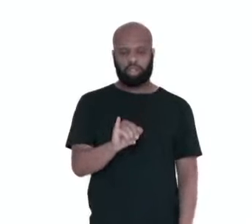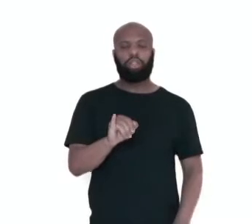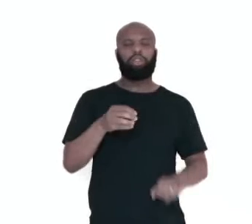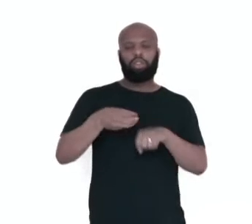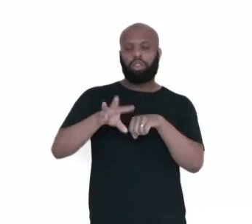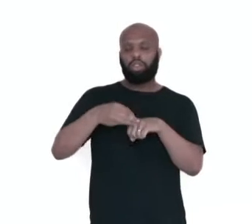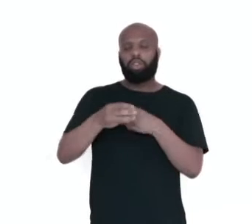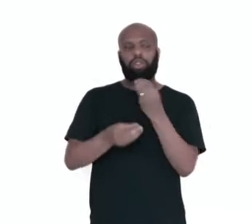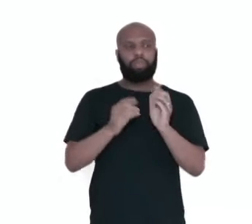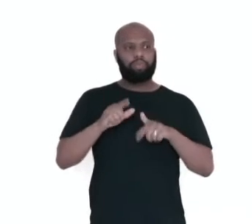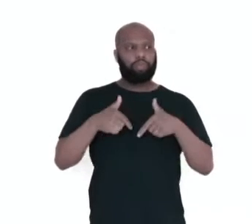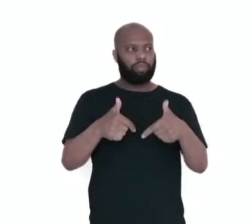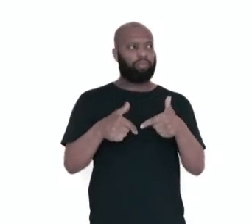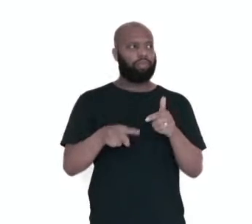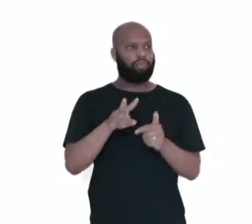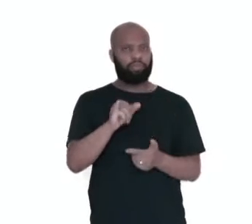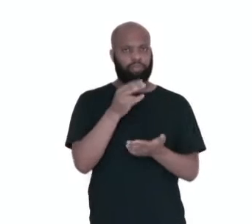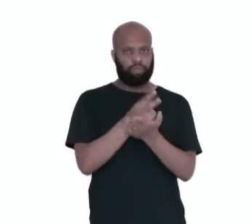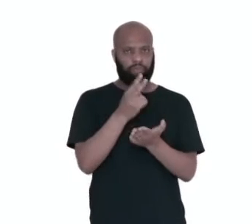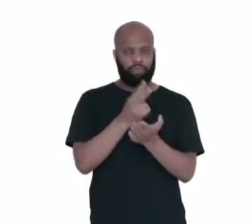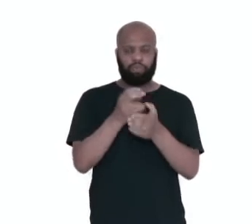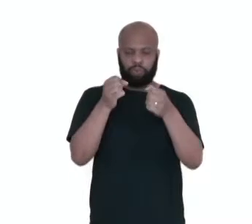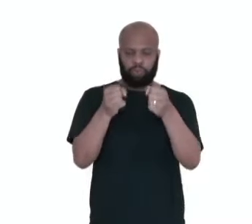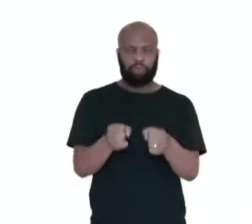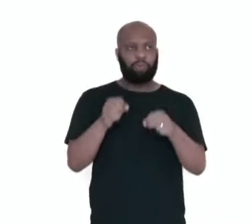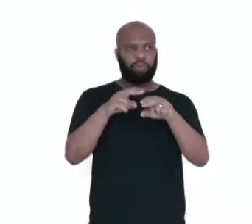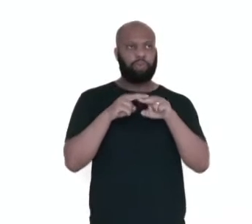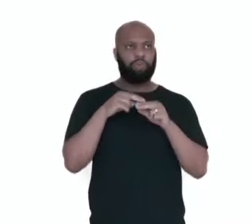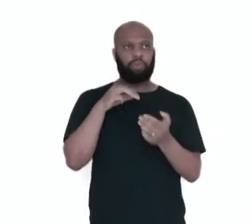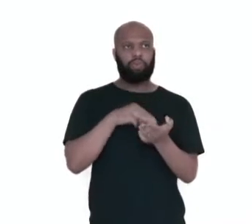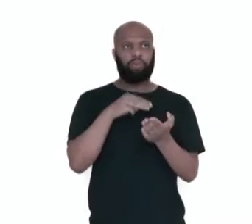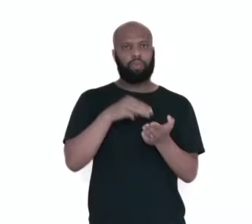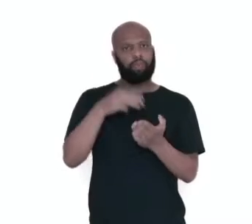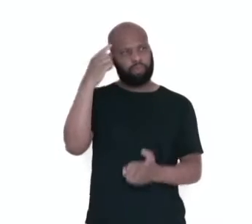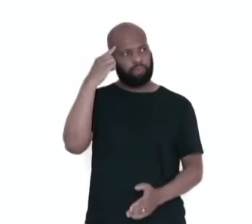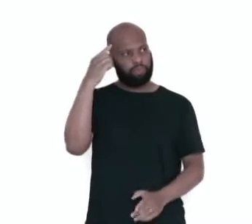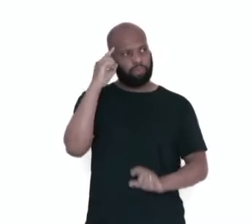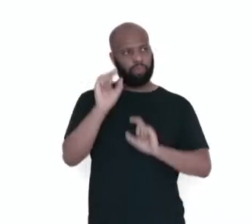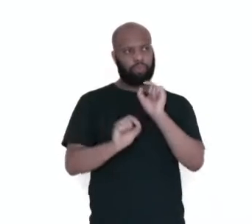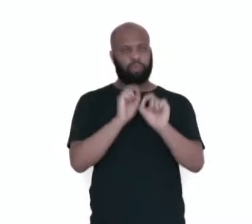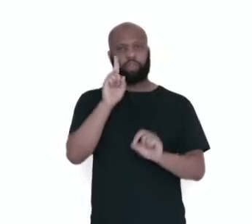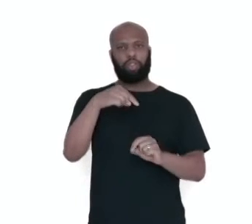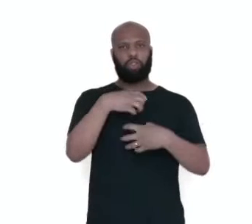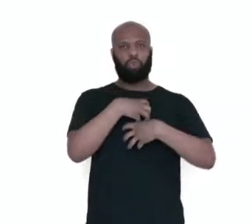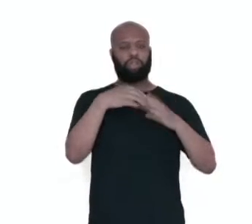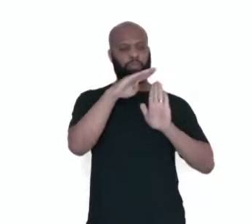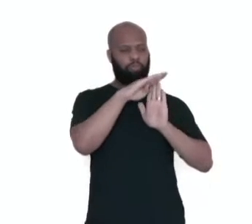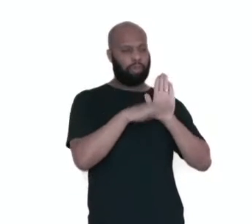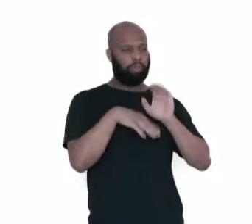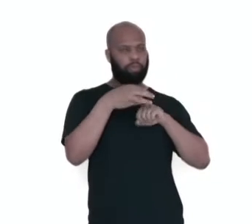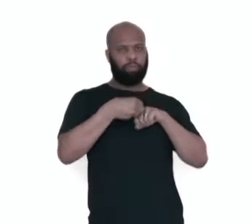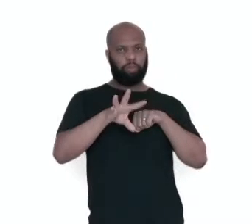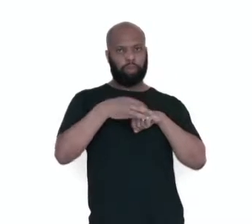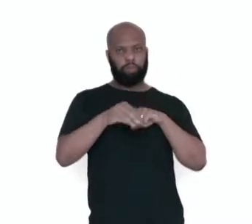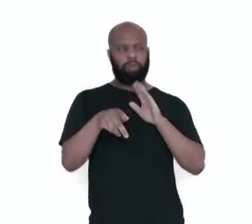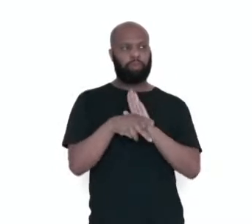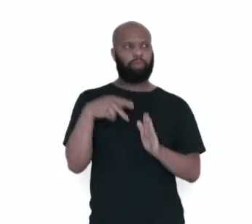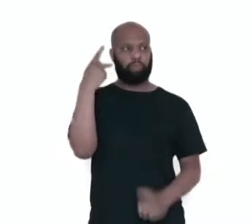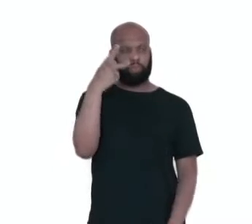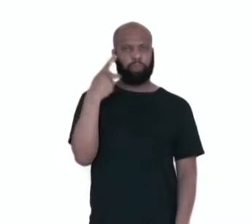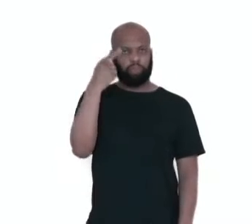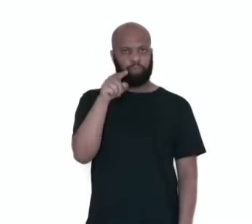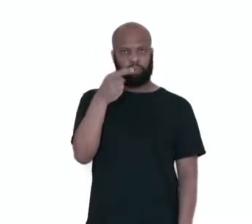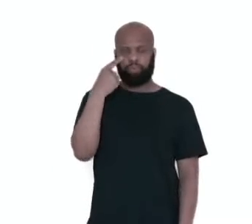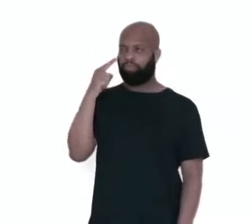deveria agir para se manter no poder. Por isso, a ideia de que se trata de um manual de política, né? Que